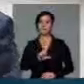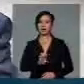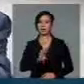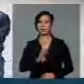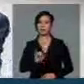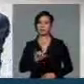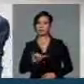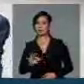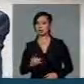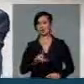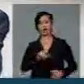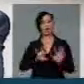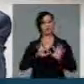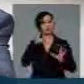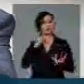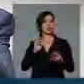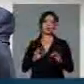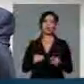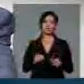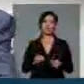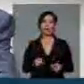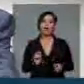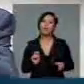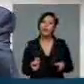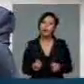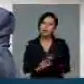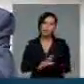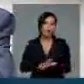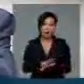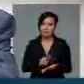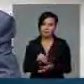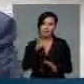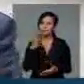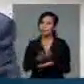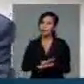absolutamente nada. O relatório do Henrique Fontana está claro, absolutamente claro. Ele